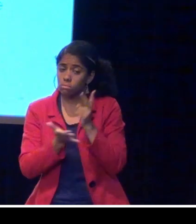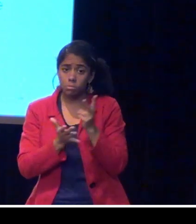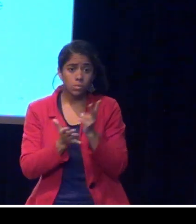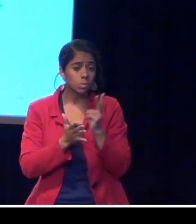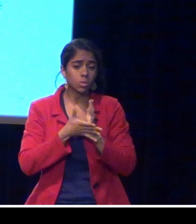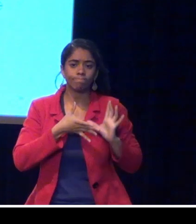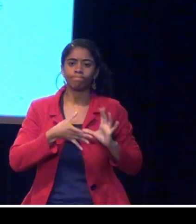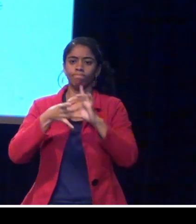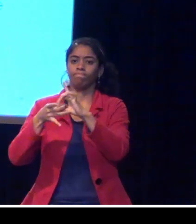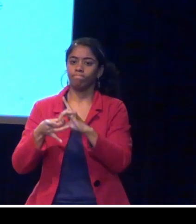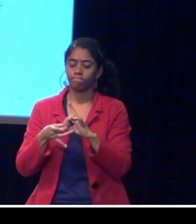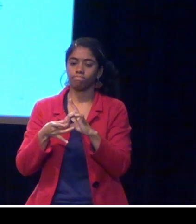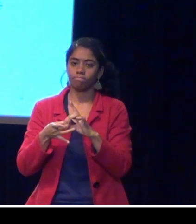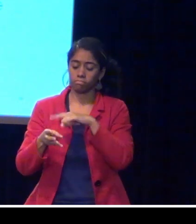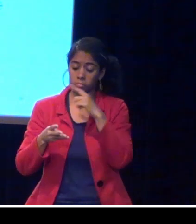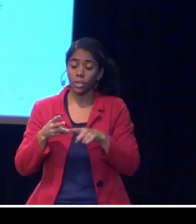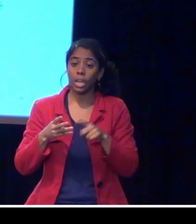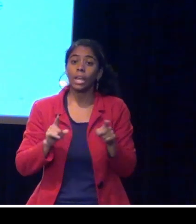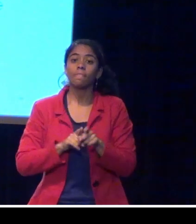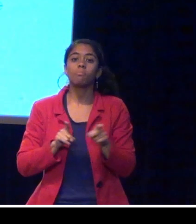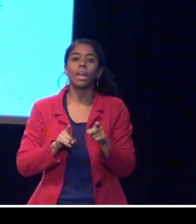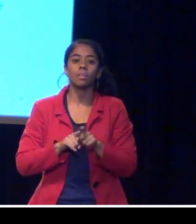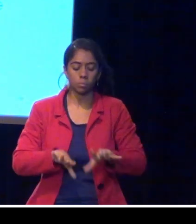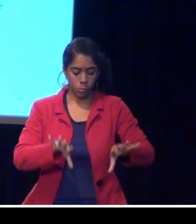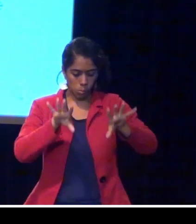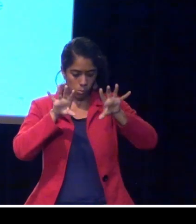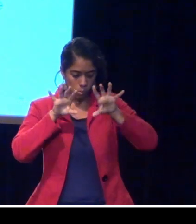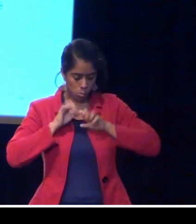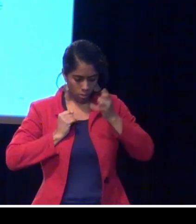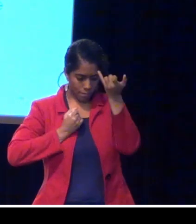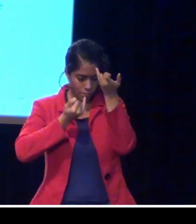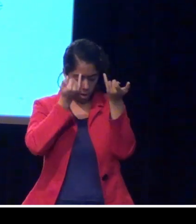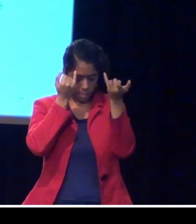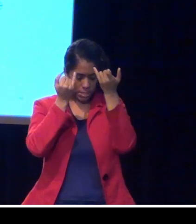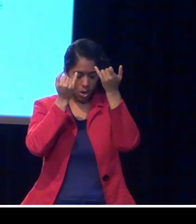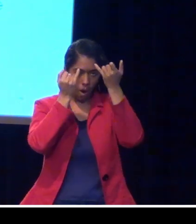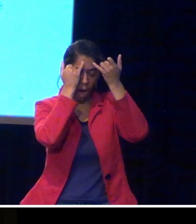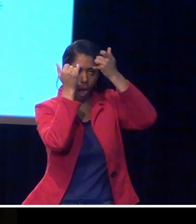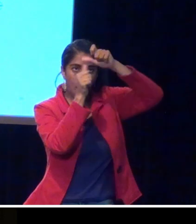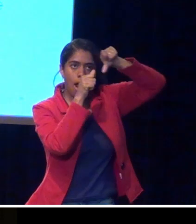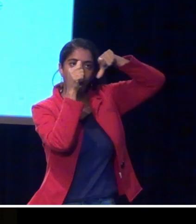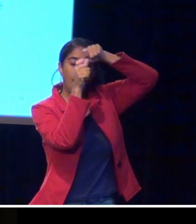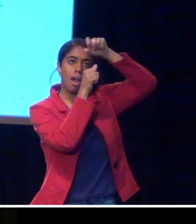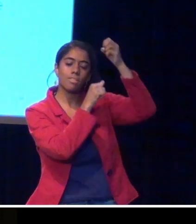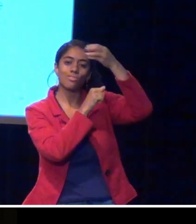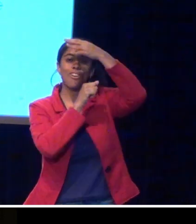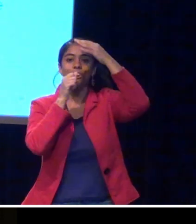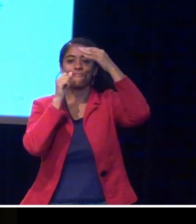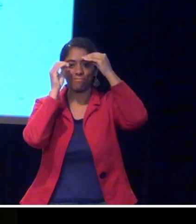é a apropriação daquela informação para a construção de uma nova informação. Né?